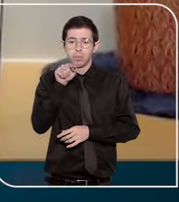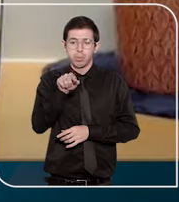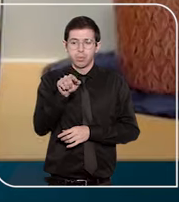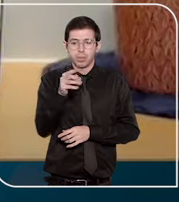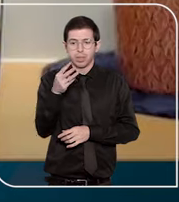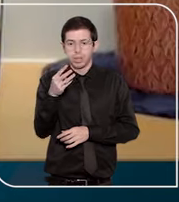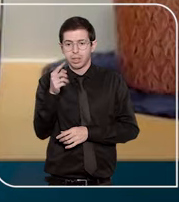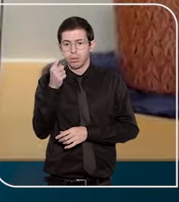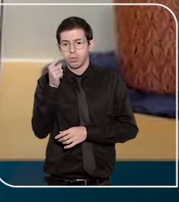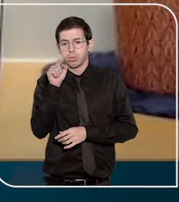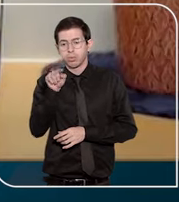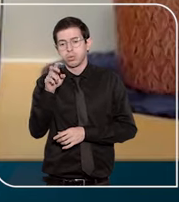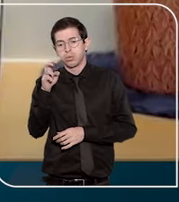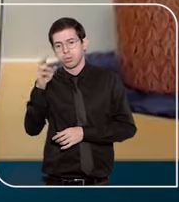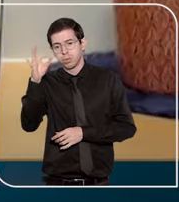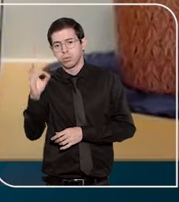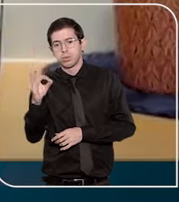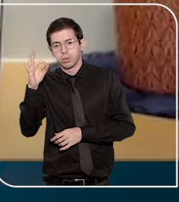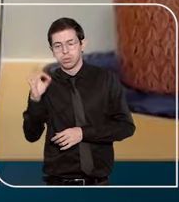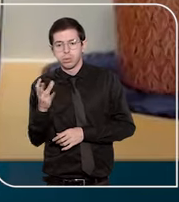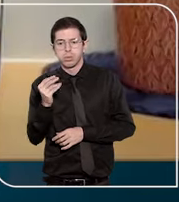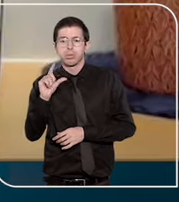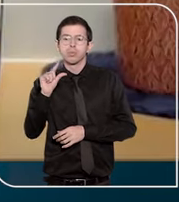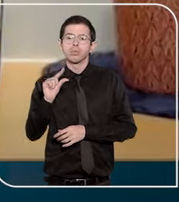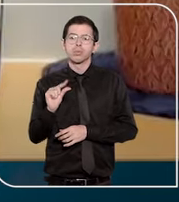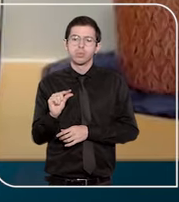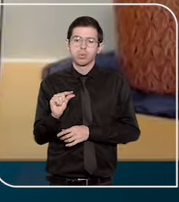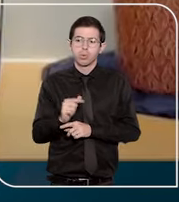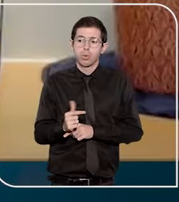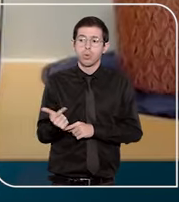1,5%, 1,7%. E todos os demais,